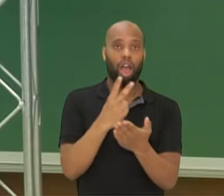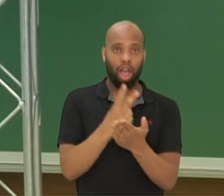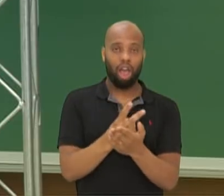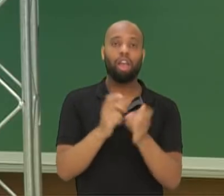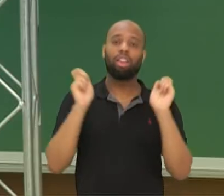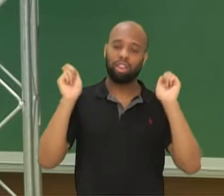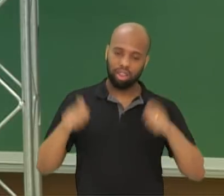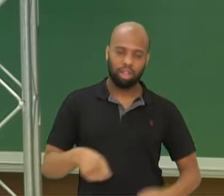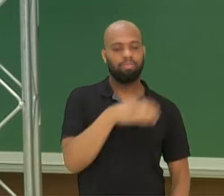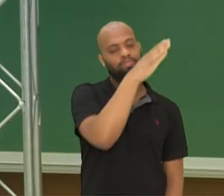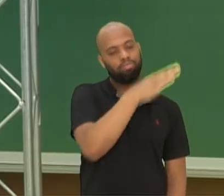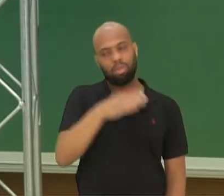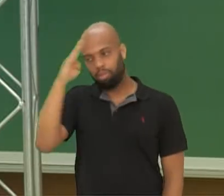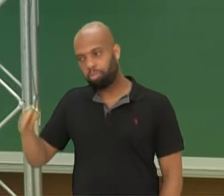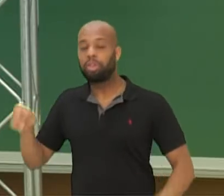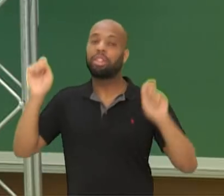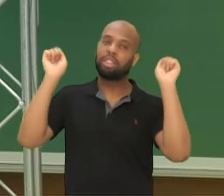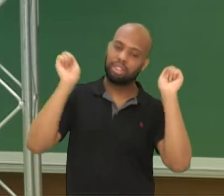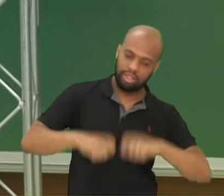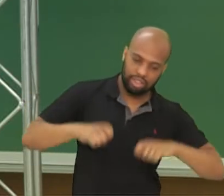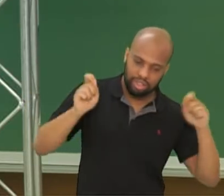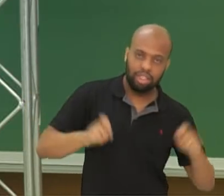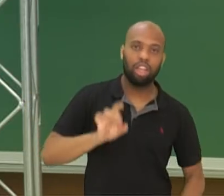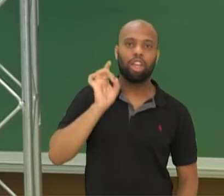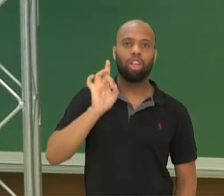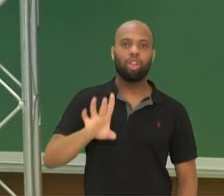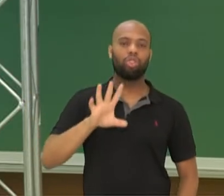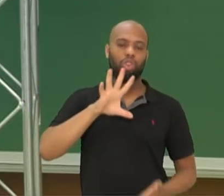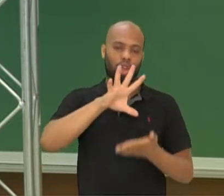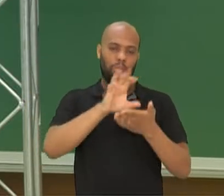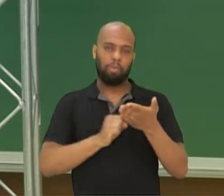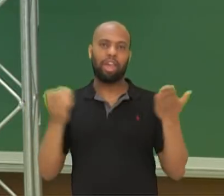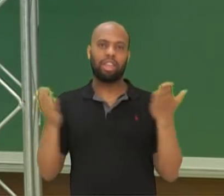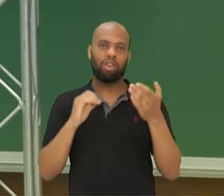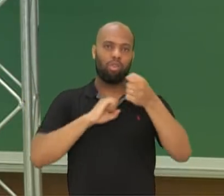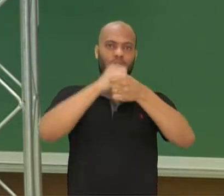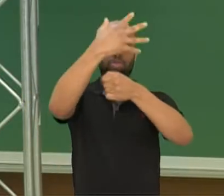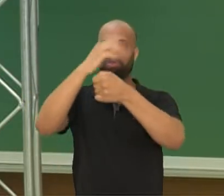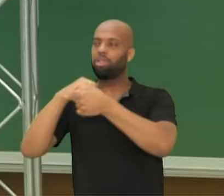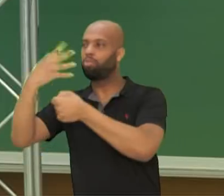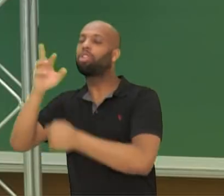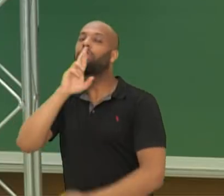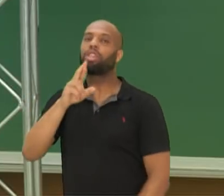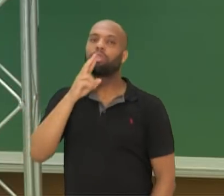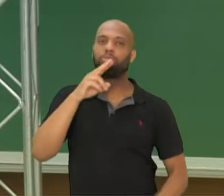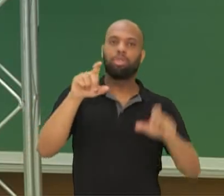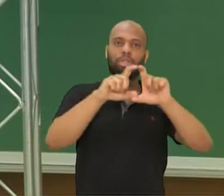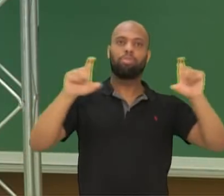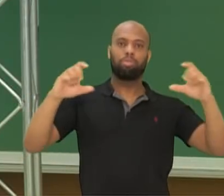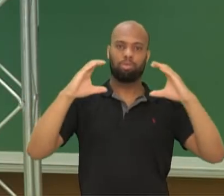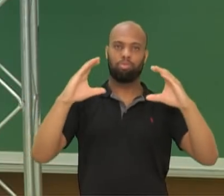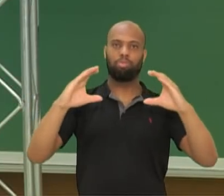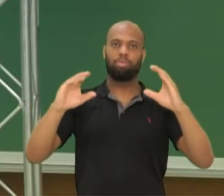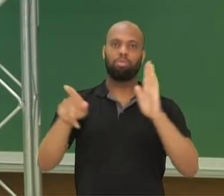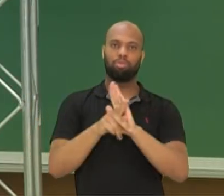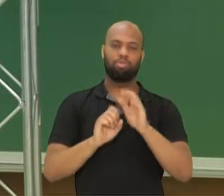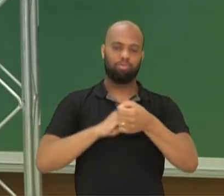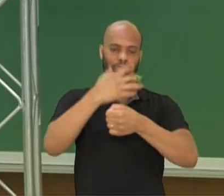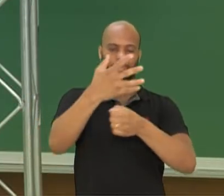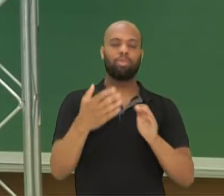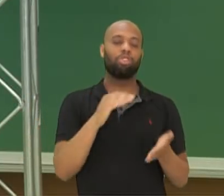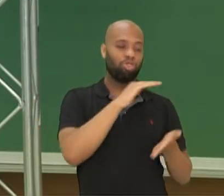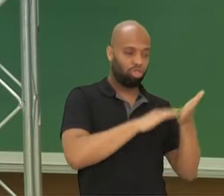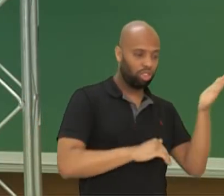as mesmas bases a gente simplifica as bases e trabalha com o expoente para resolver a equação exponencial. Eliminando